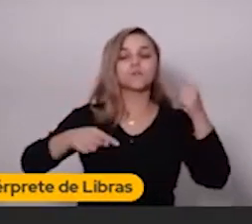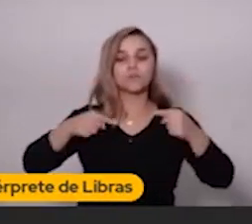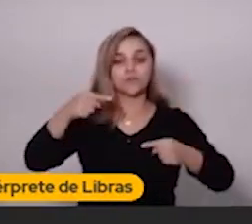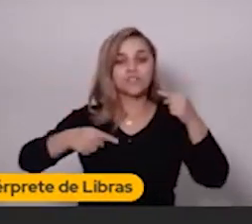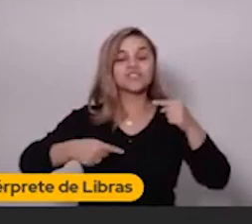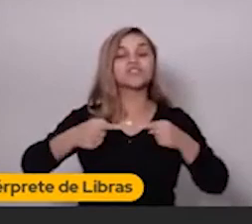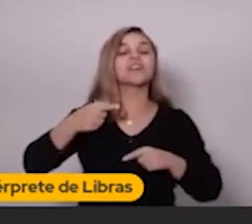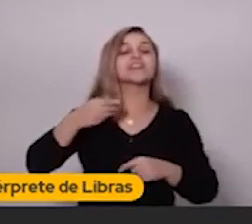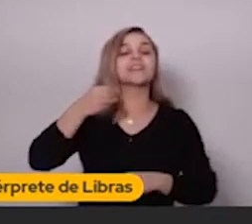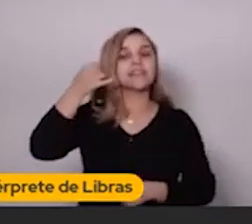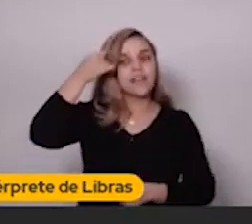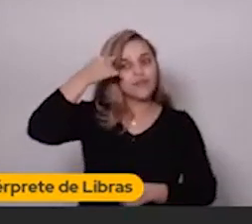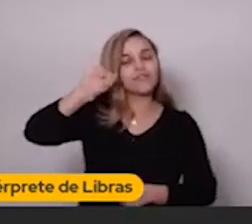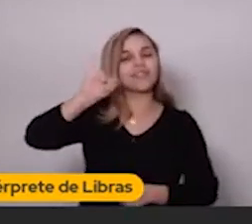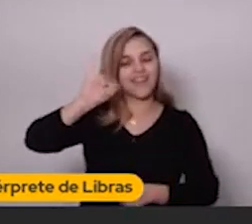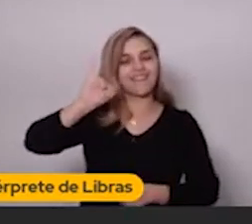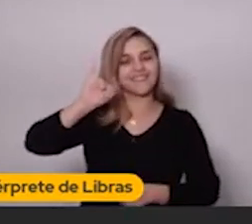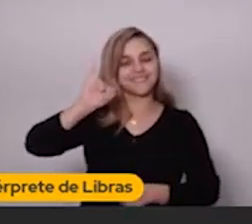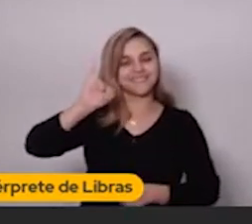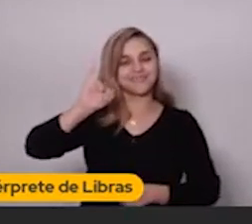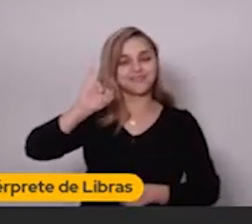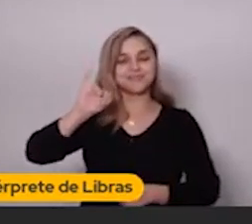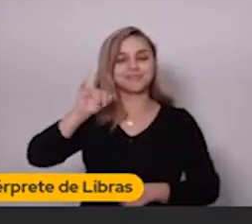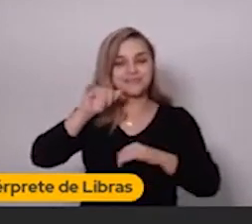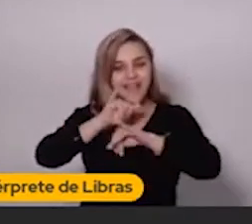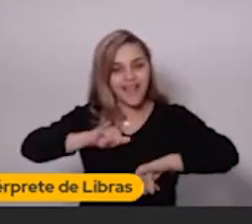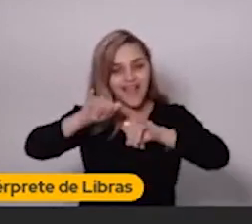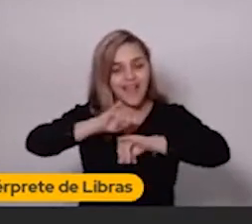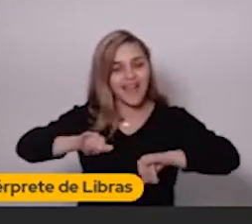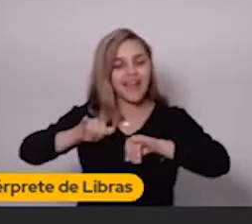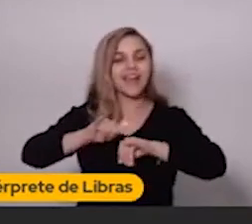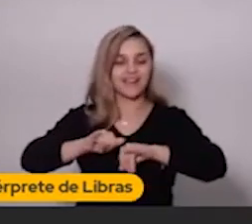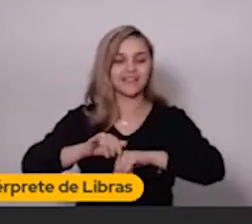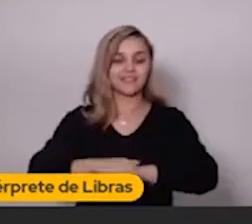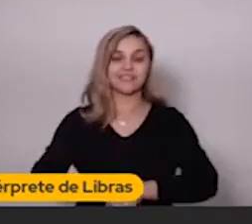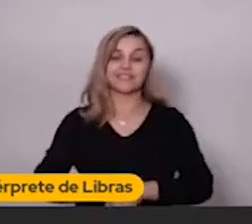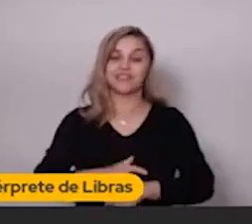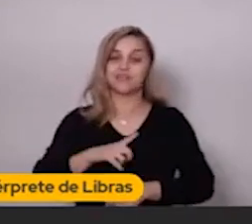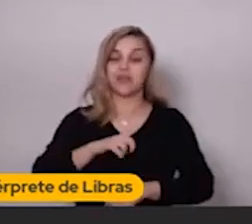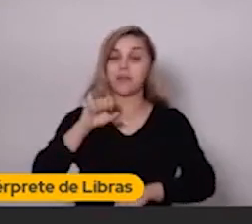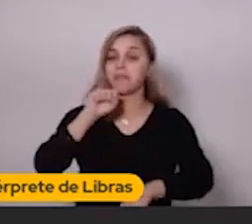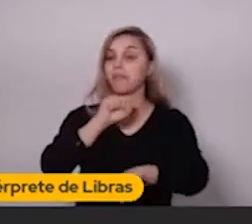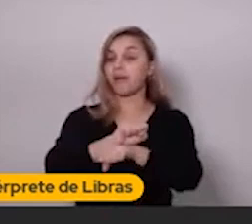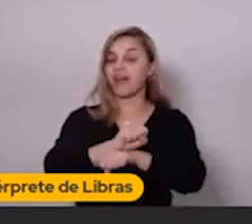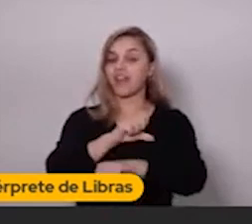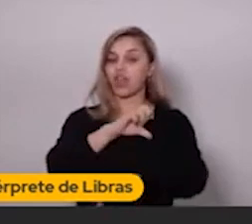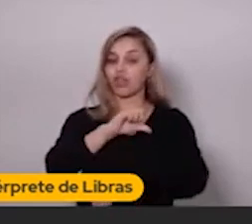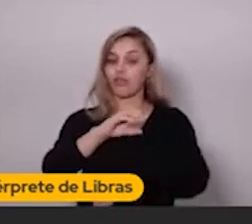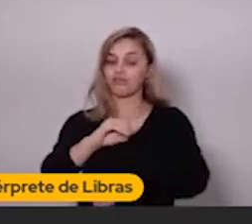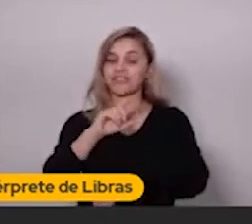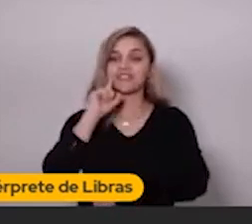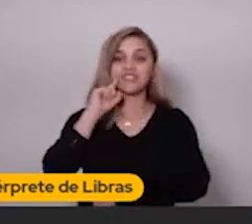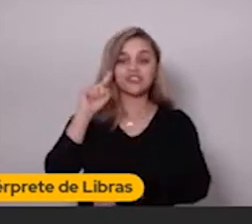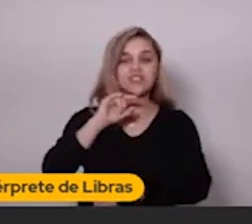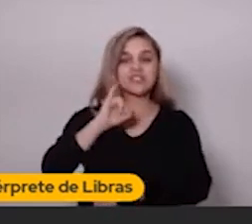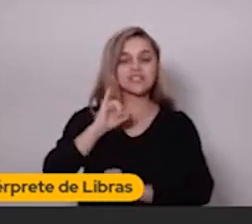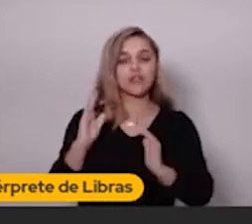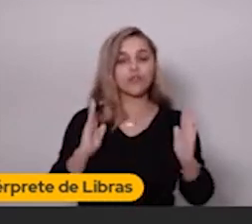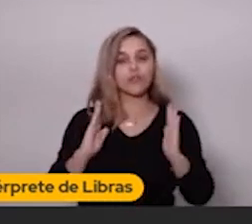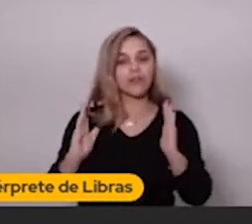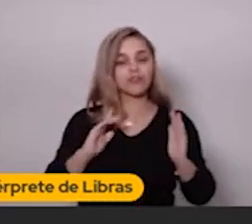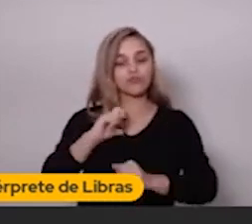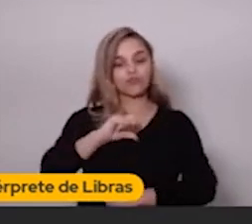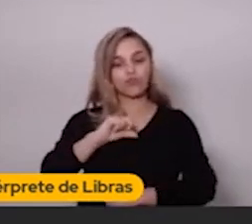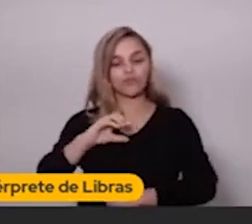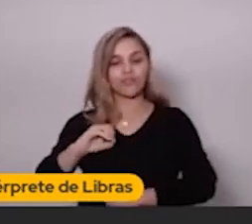receber um strike sempre. Esses strikes, eles expiram num período de 90 dias. Se dentro desses 90 dias o